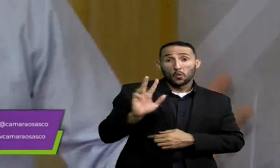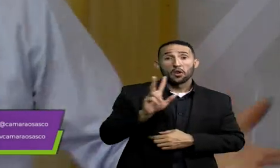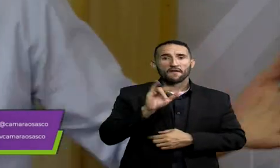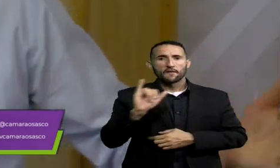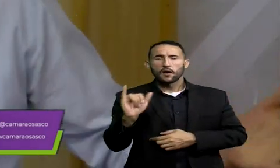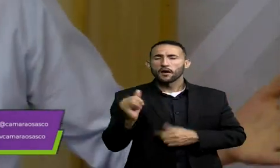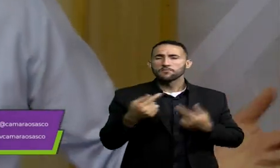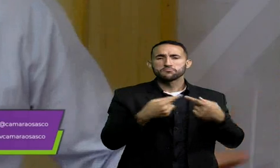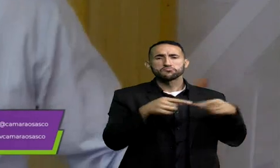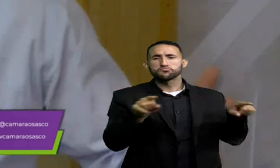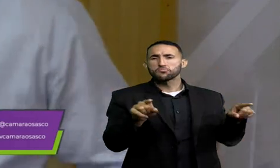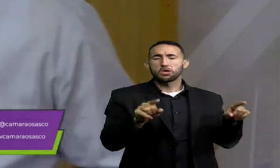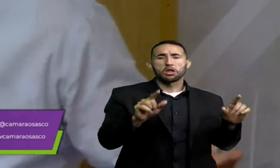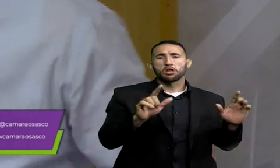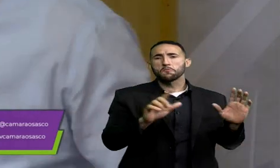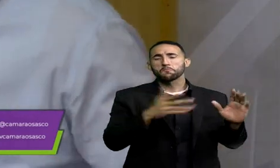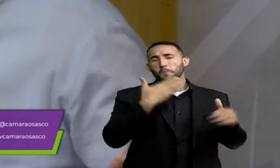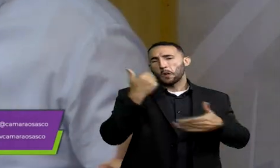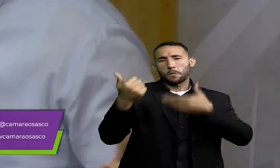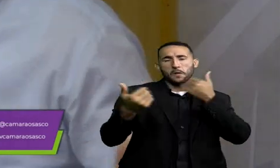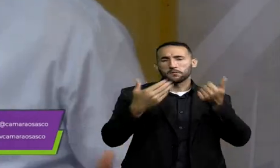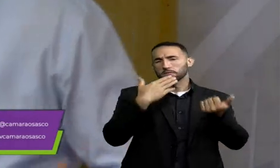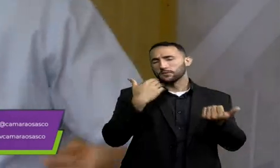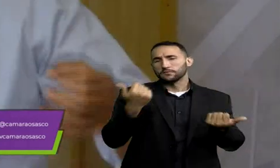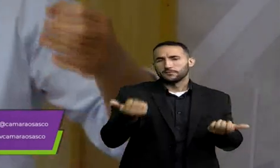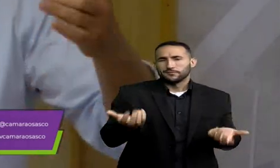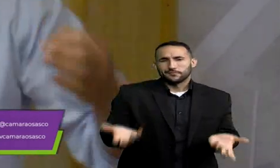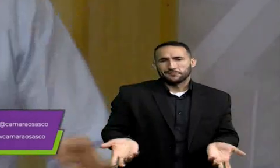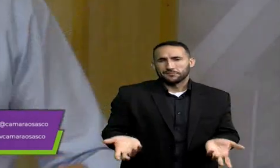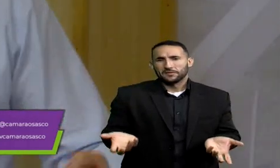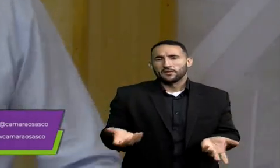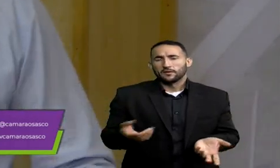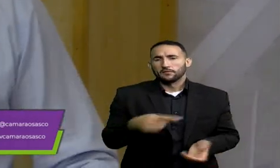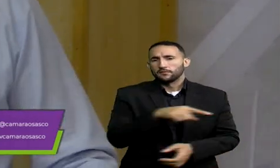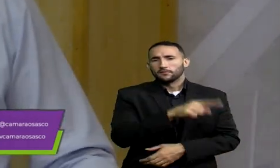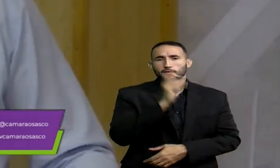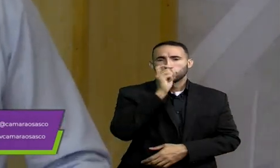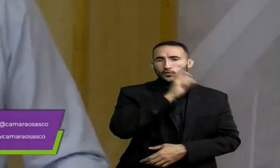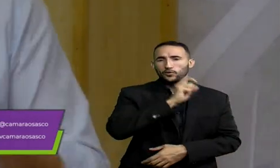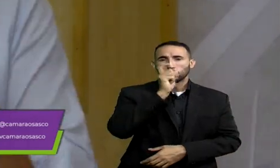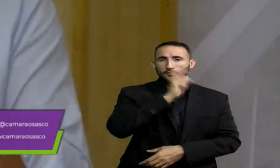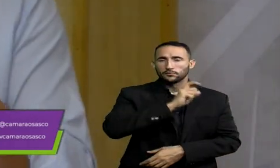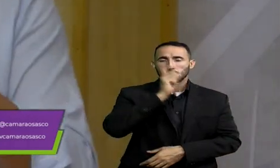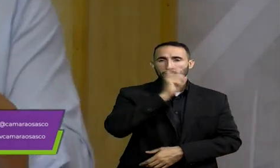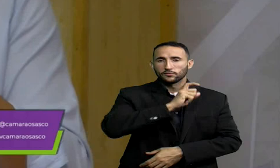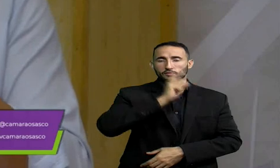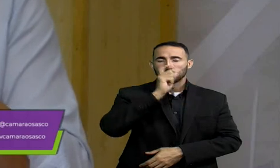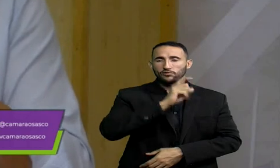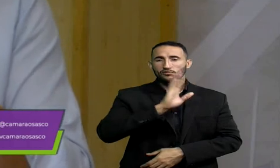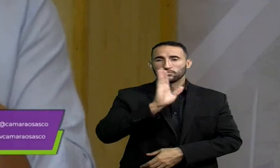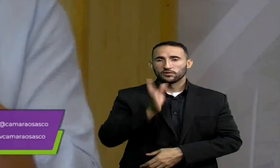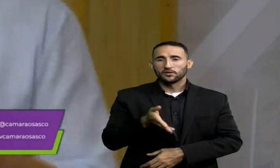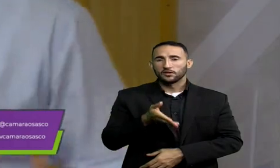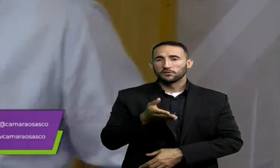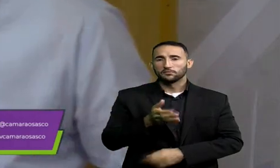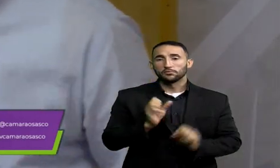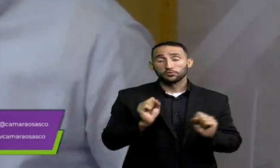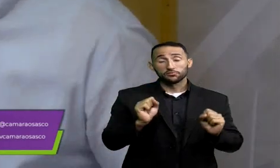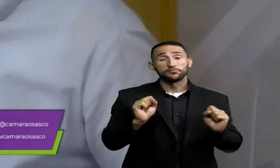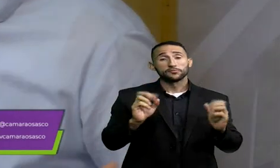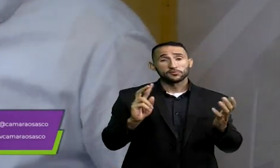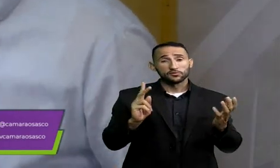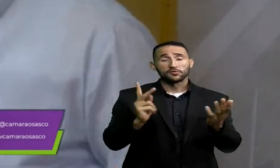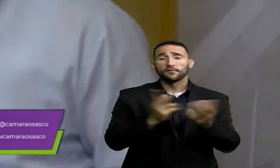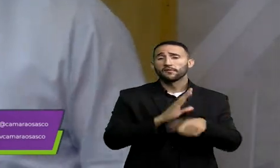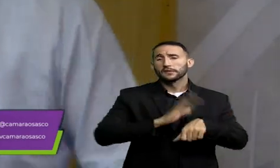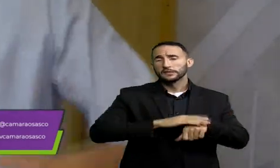vai inaugurar a Universidade Federal senhor presidente é mentira né já podiam ter feito isso e os alunos bem